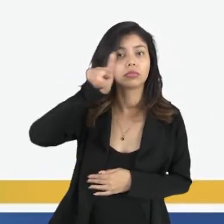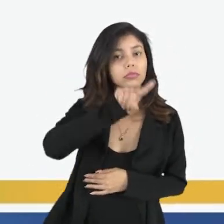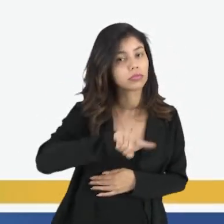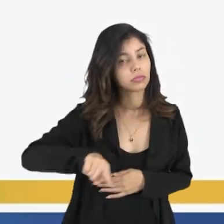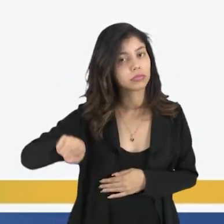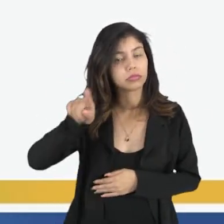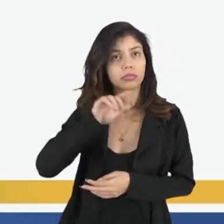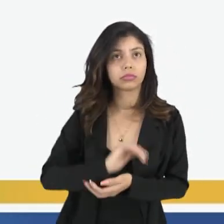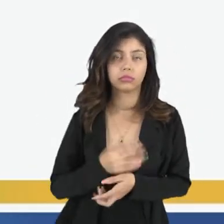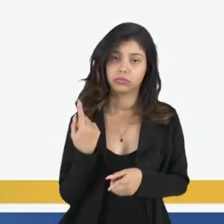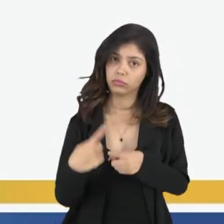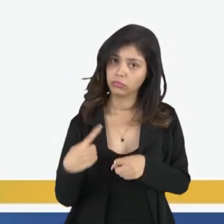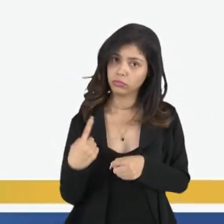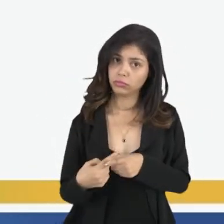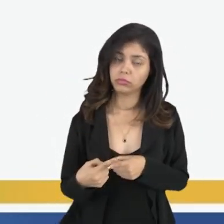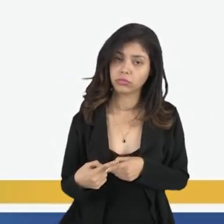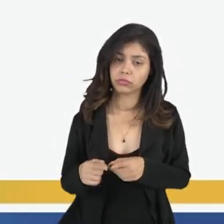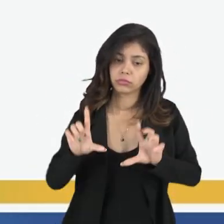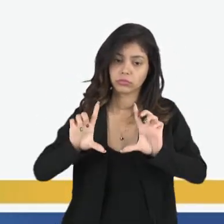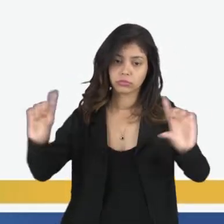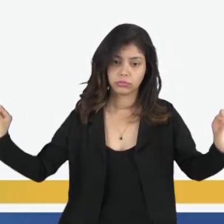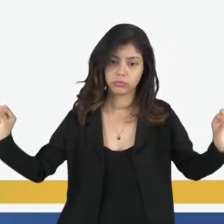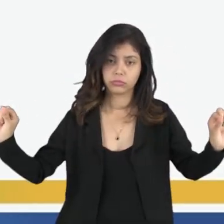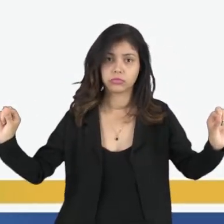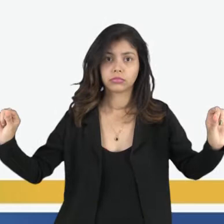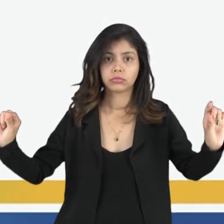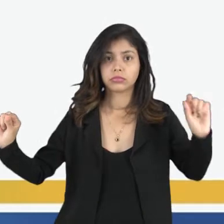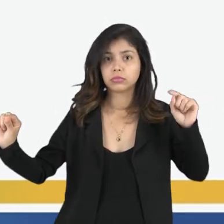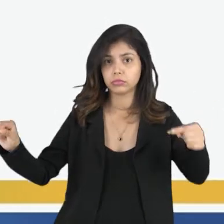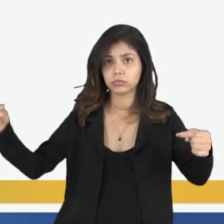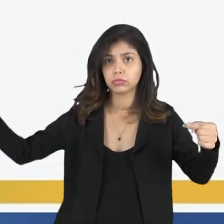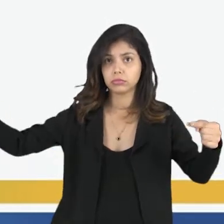devido às suas saídas, que eram